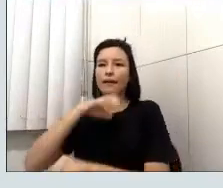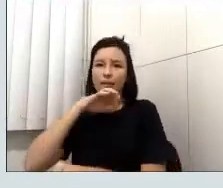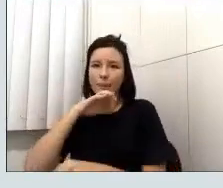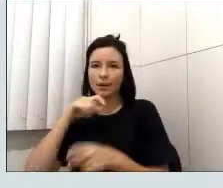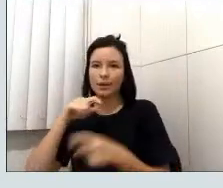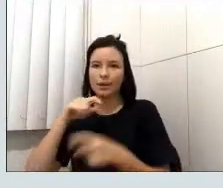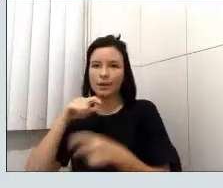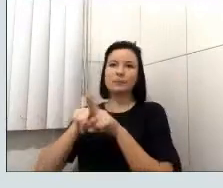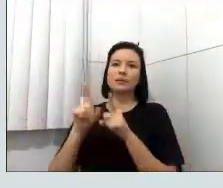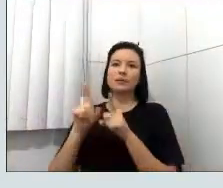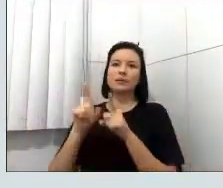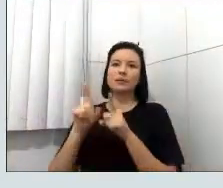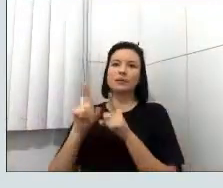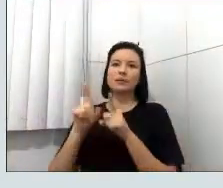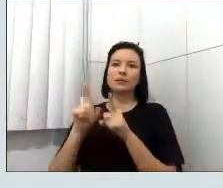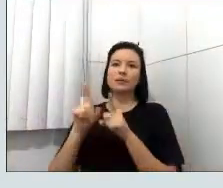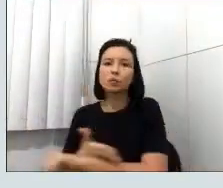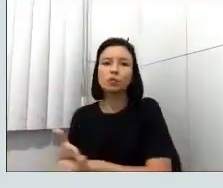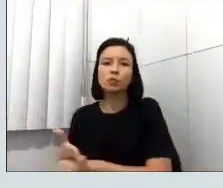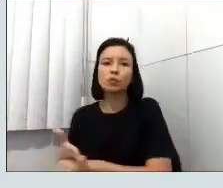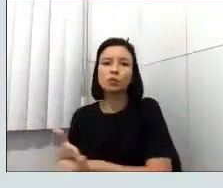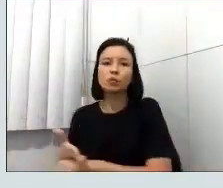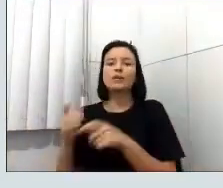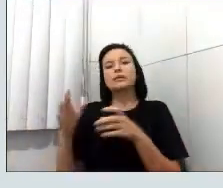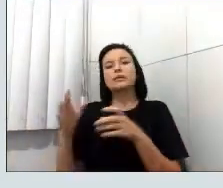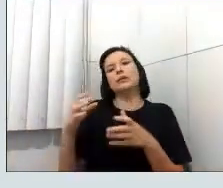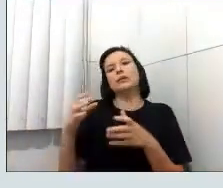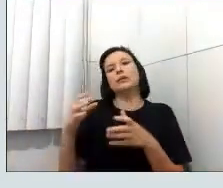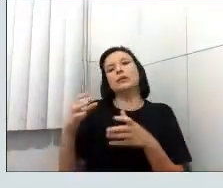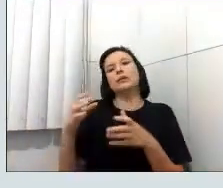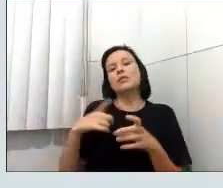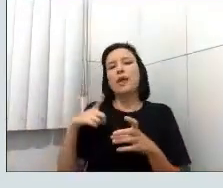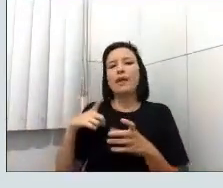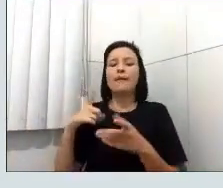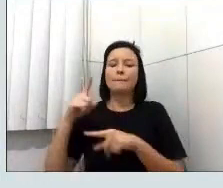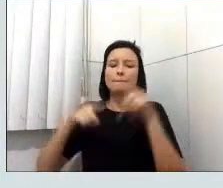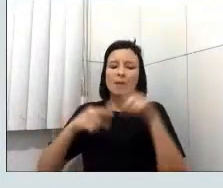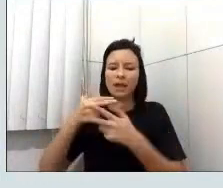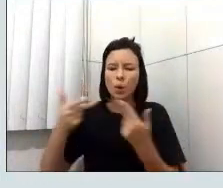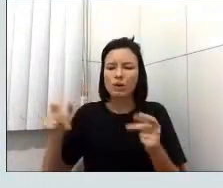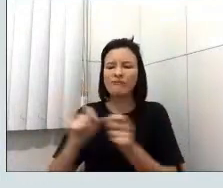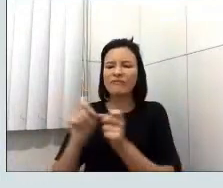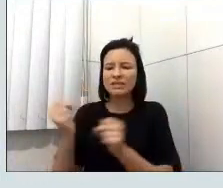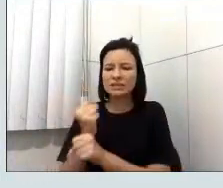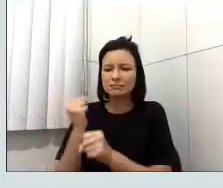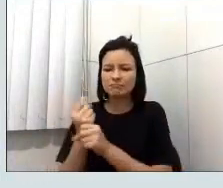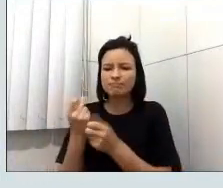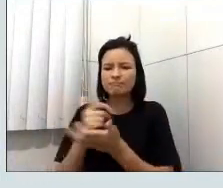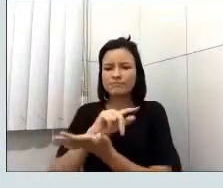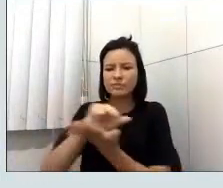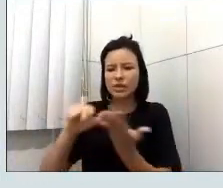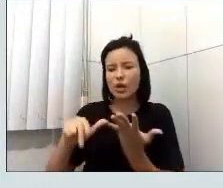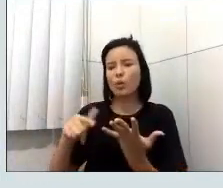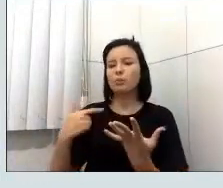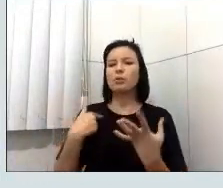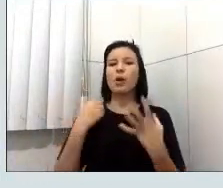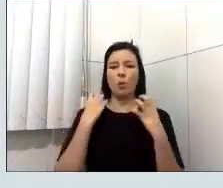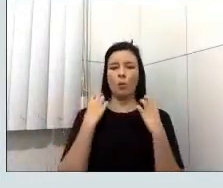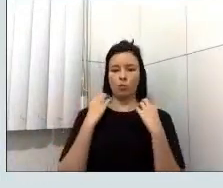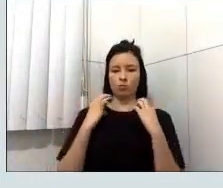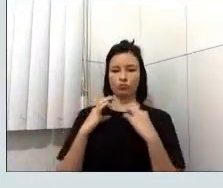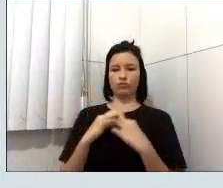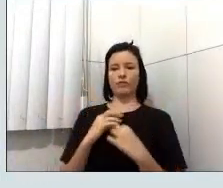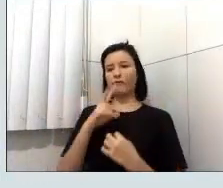sambaque, esse costume de juntar e construir coisas a partir das conchas muito fortes. Por